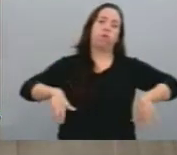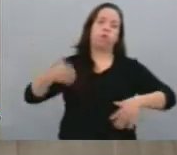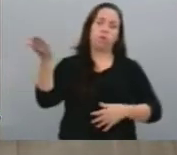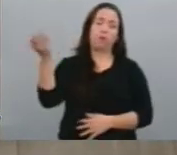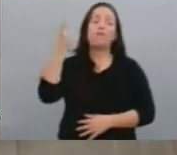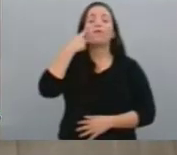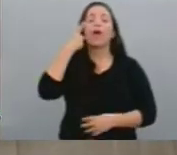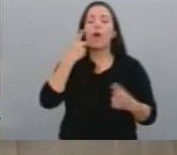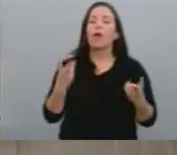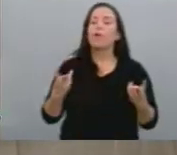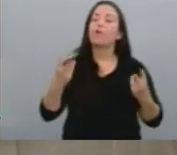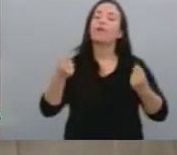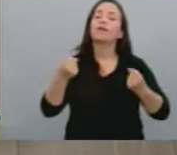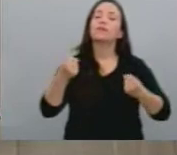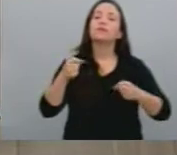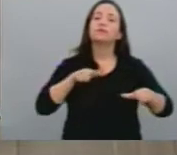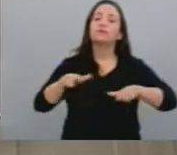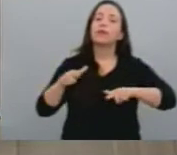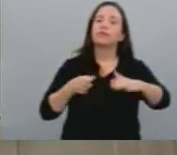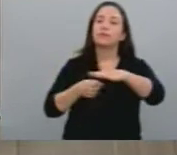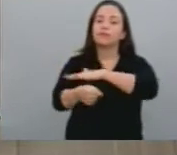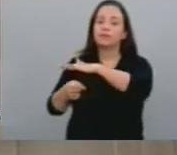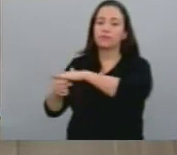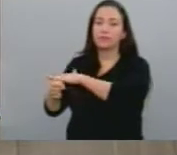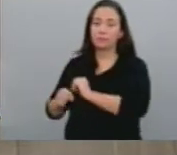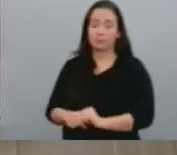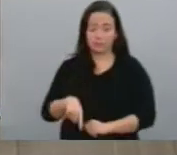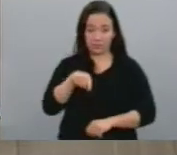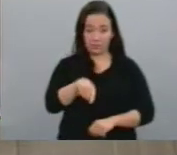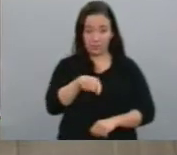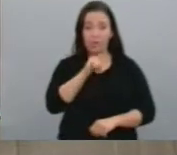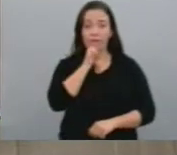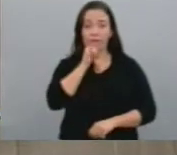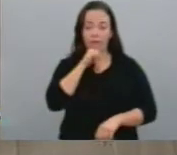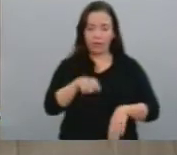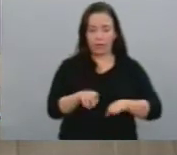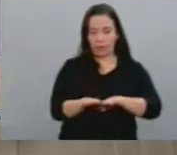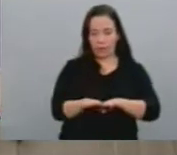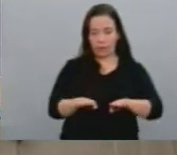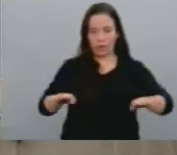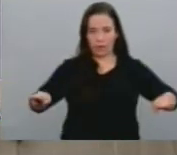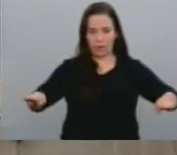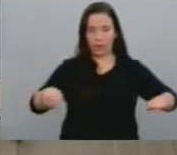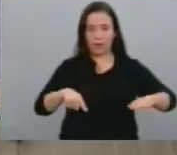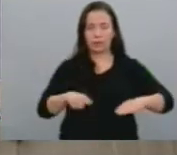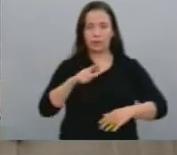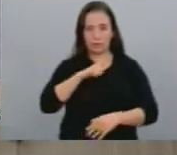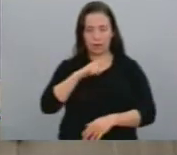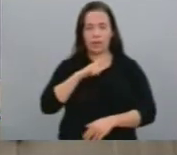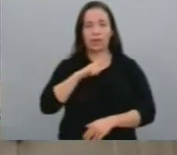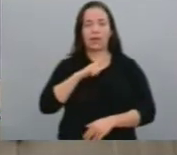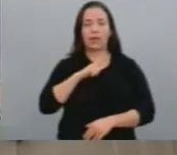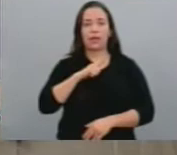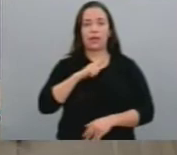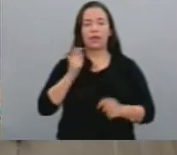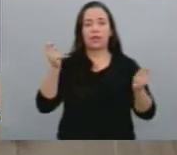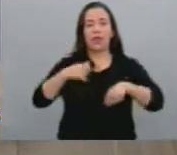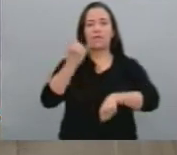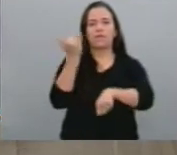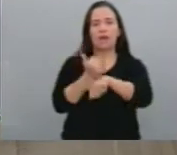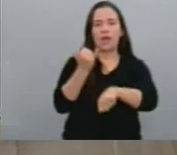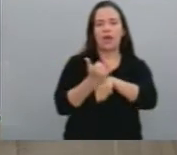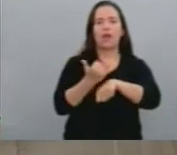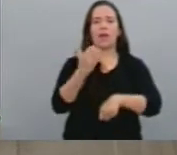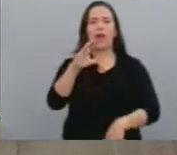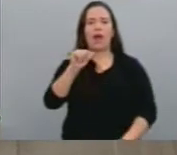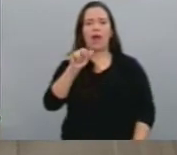caso da esteira, em que ela carrega o granel até o pátio de armazenamento,